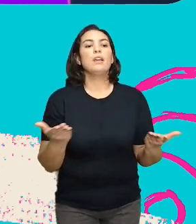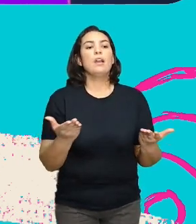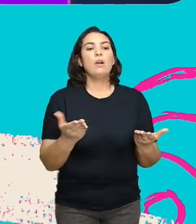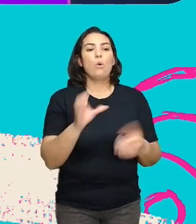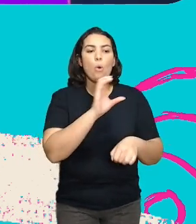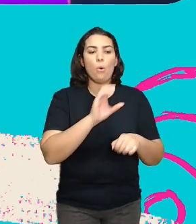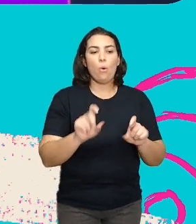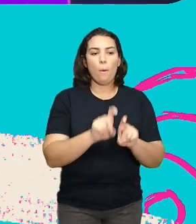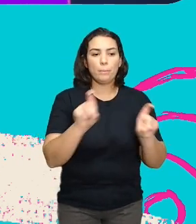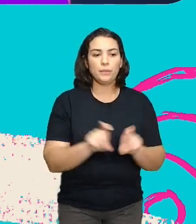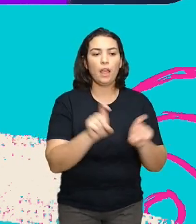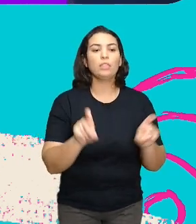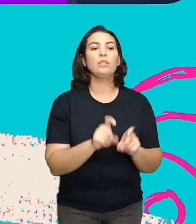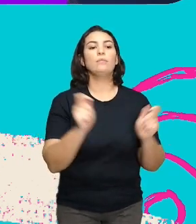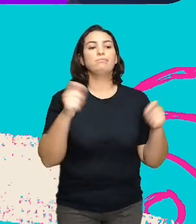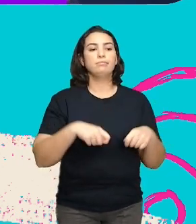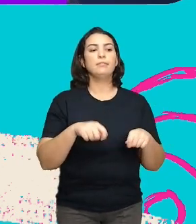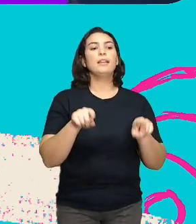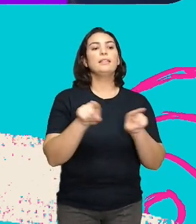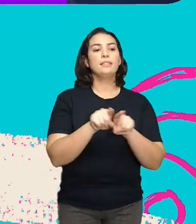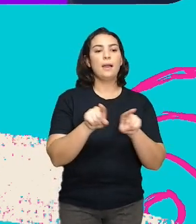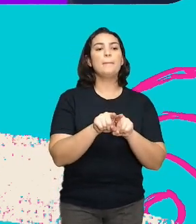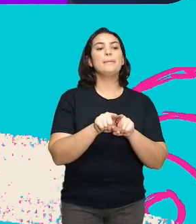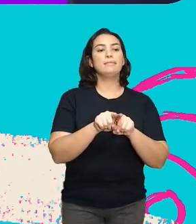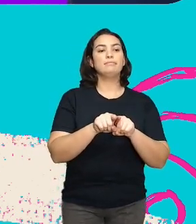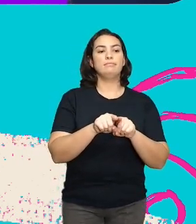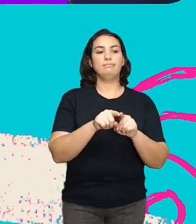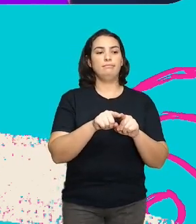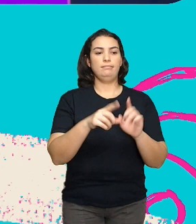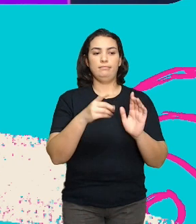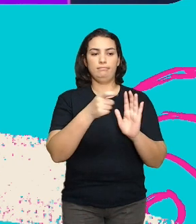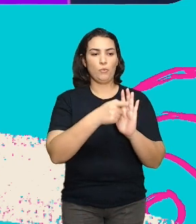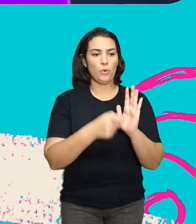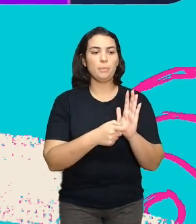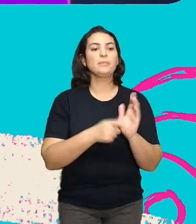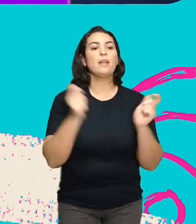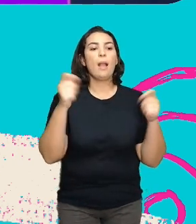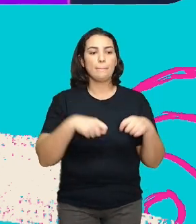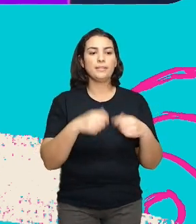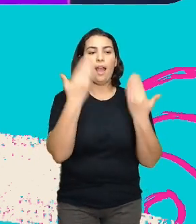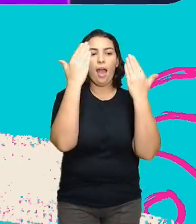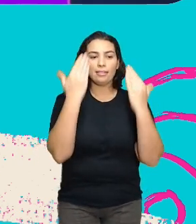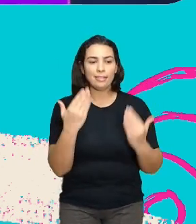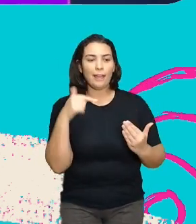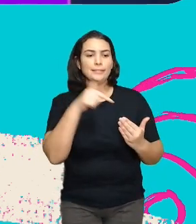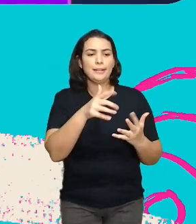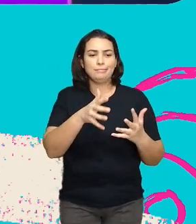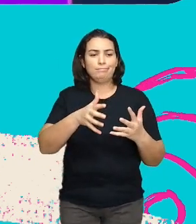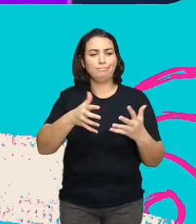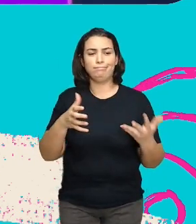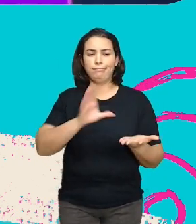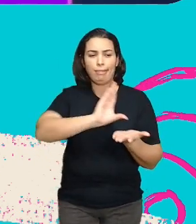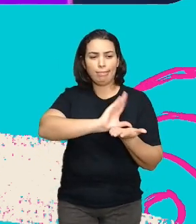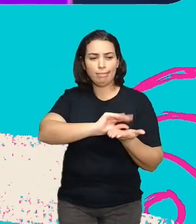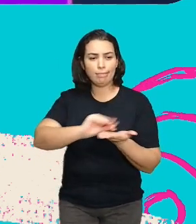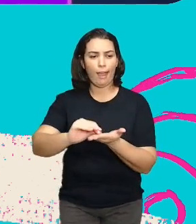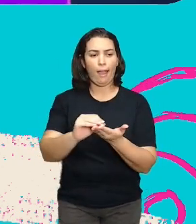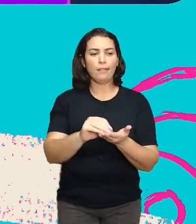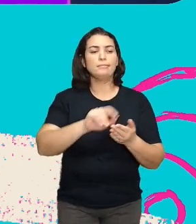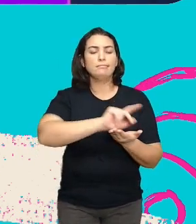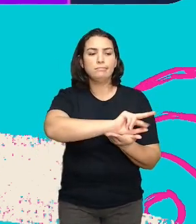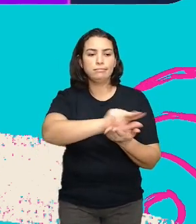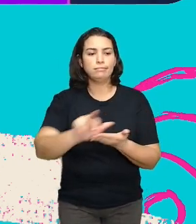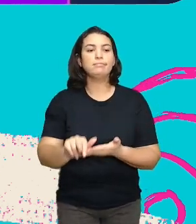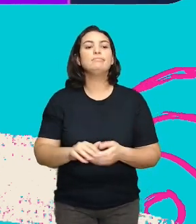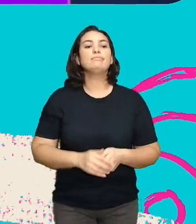essa imensa quantidade de dados, na ordem de exabytes, trilhões de megabytes e quintilhões de bytes, anuncia